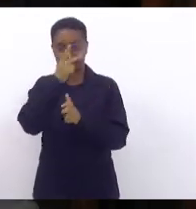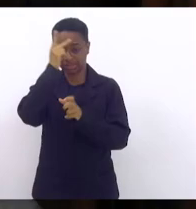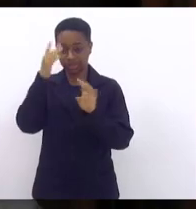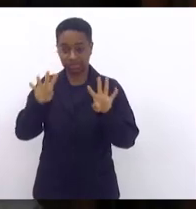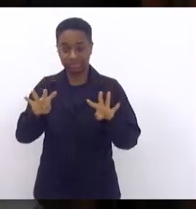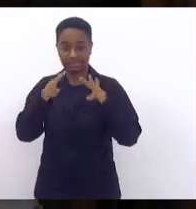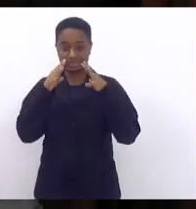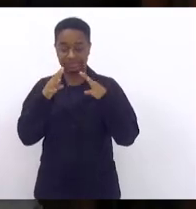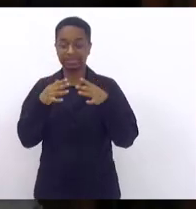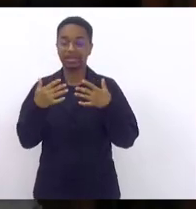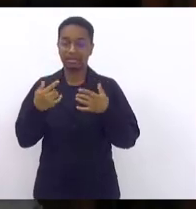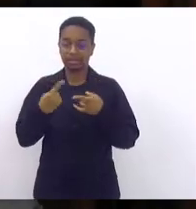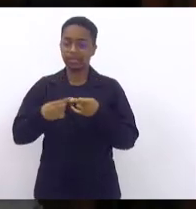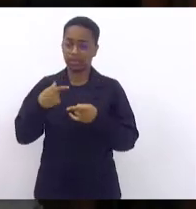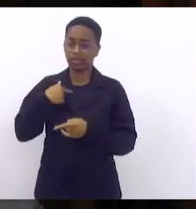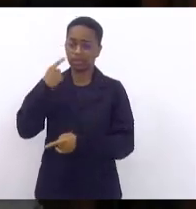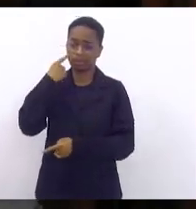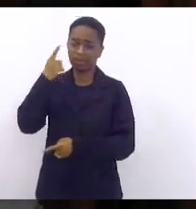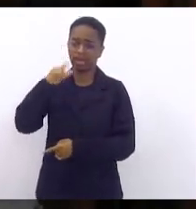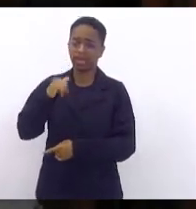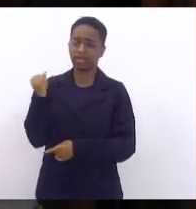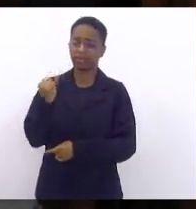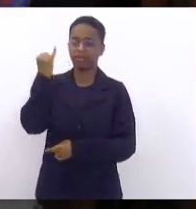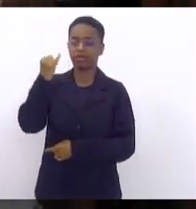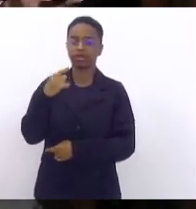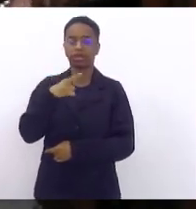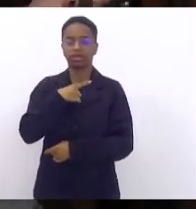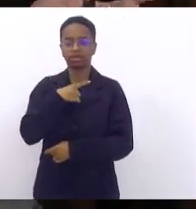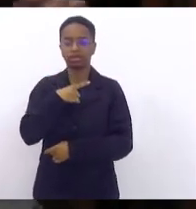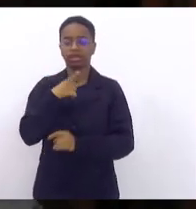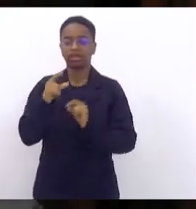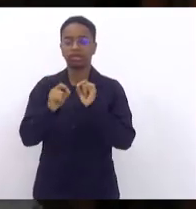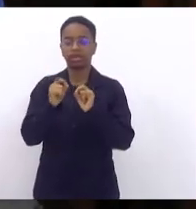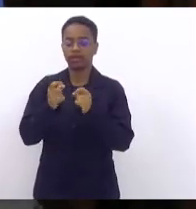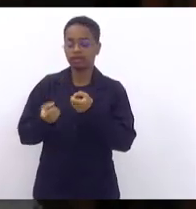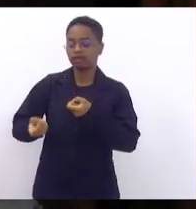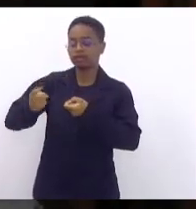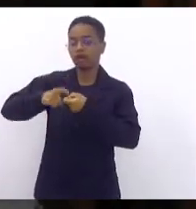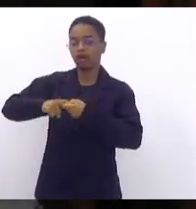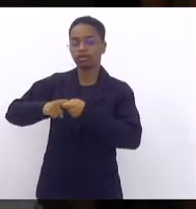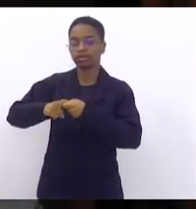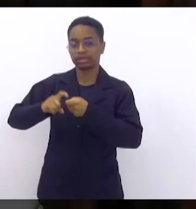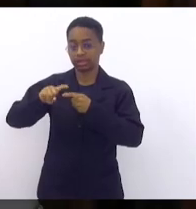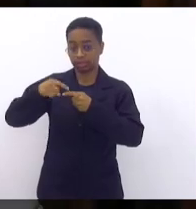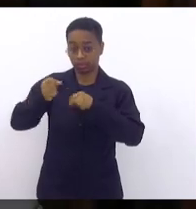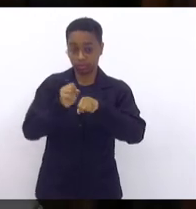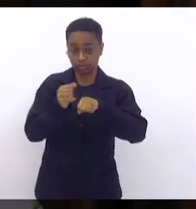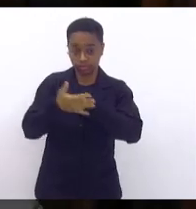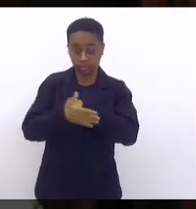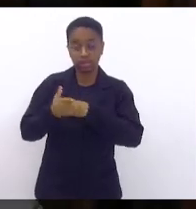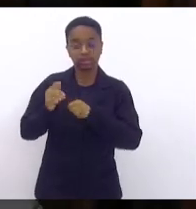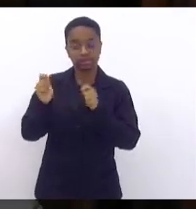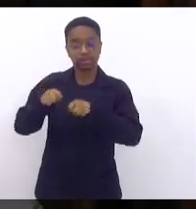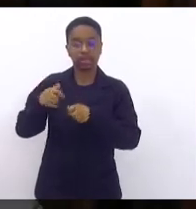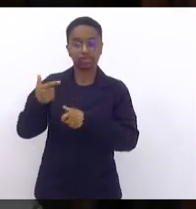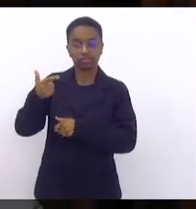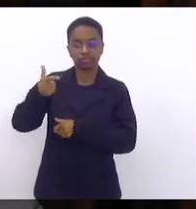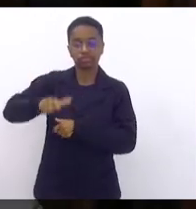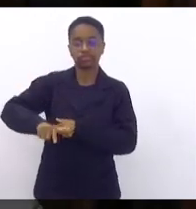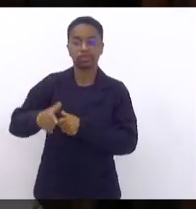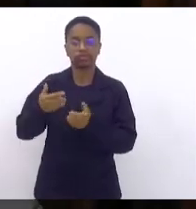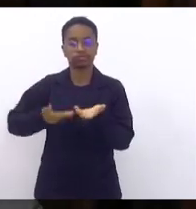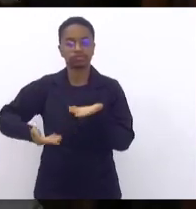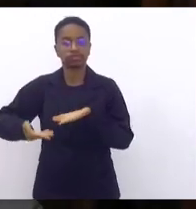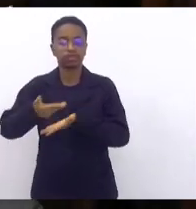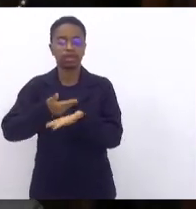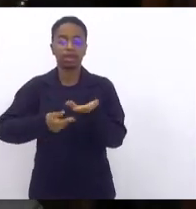porque eu acho que é importante demais a gente ter a retomada pode pandemia desse convívio né porque o debate